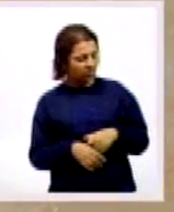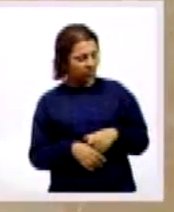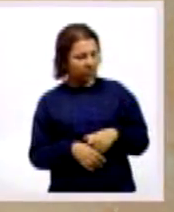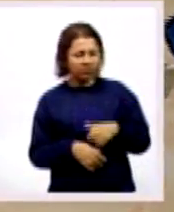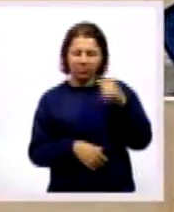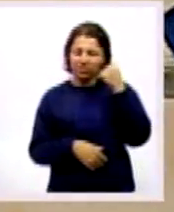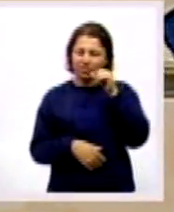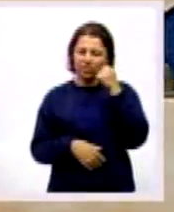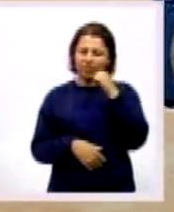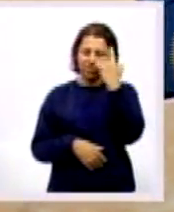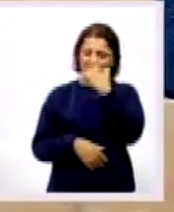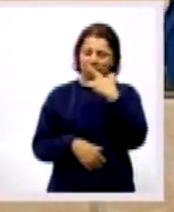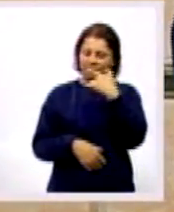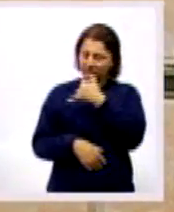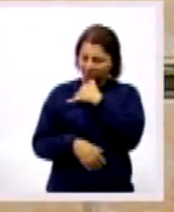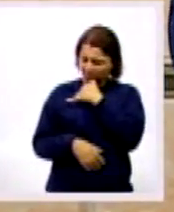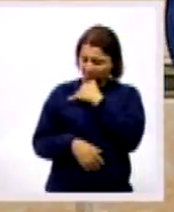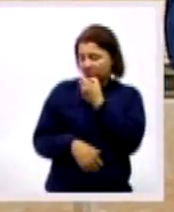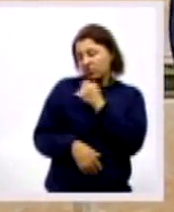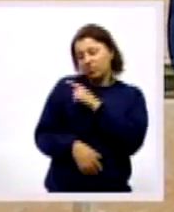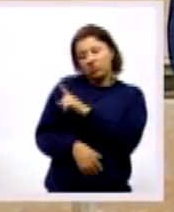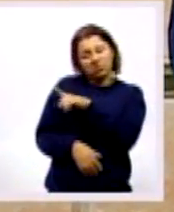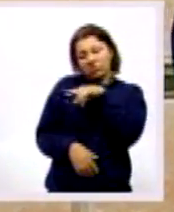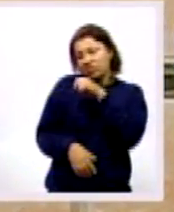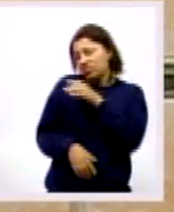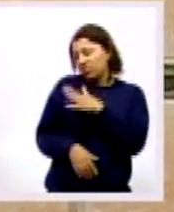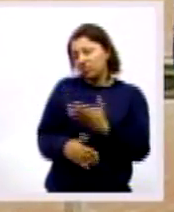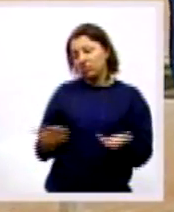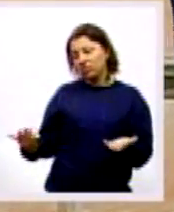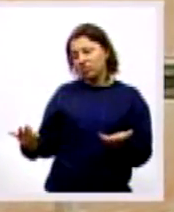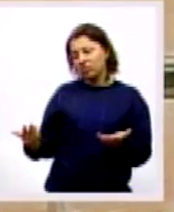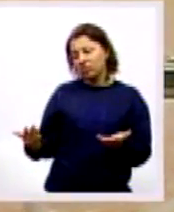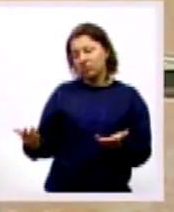Aí a mulherzinha mais ou menos olha para ele: uai, você que sabe.